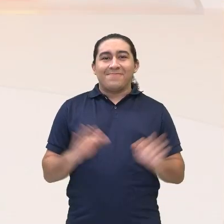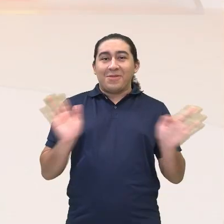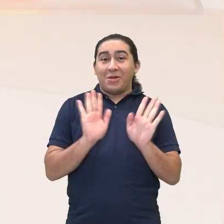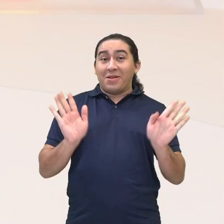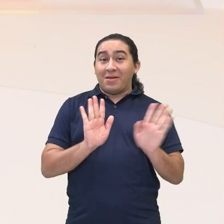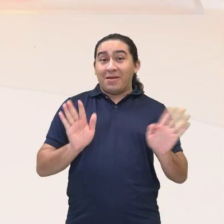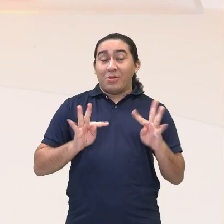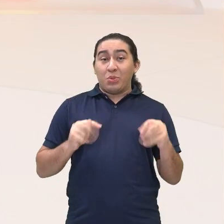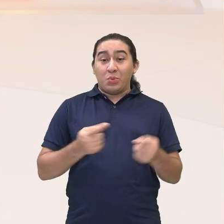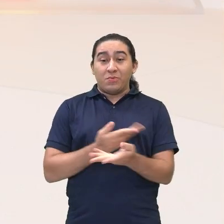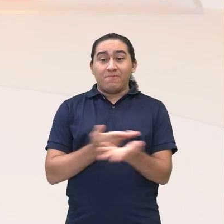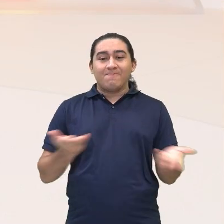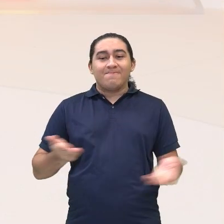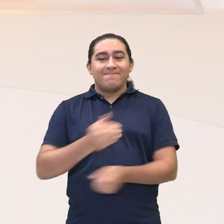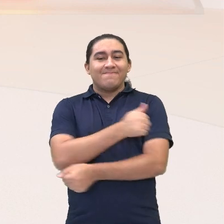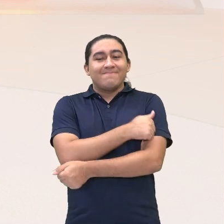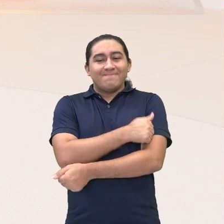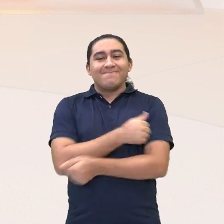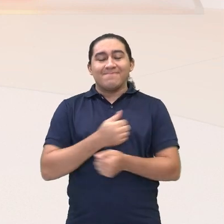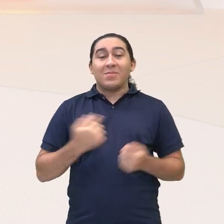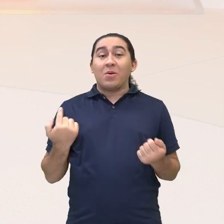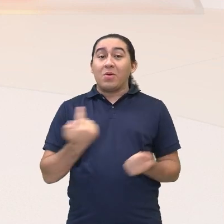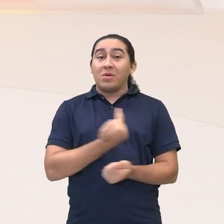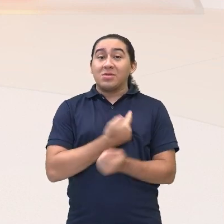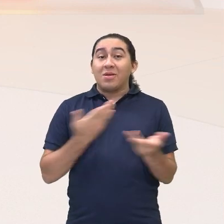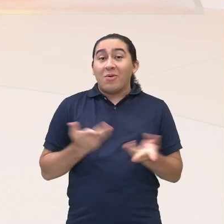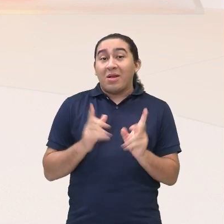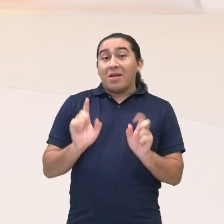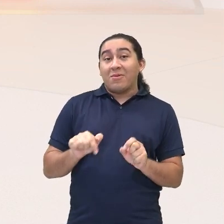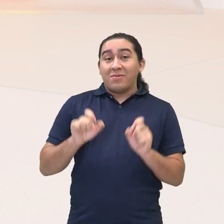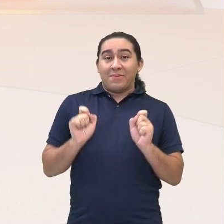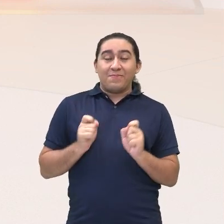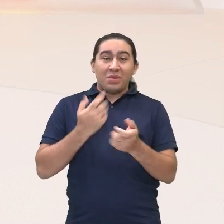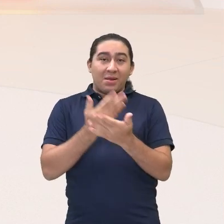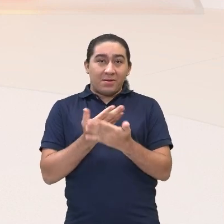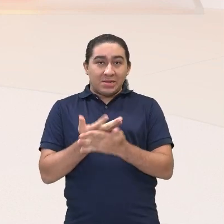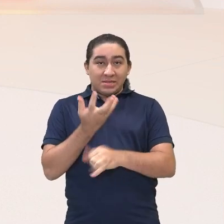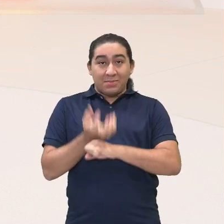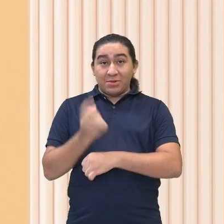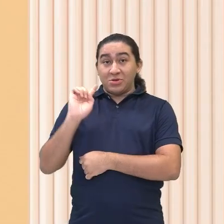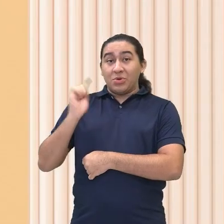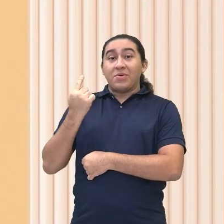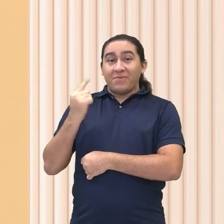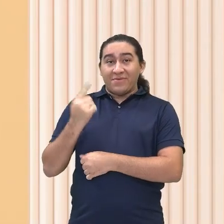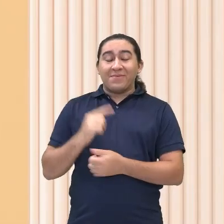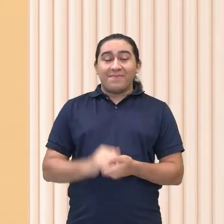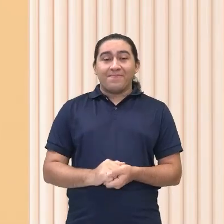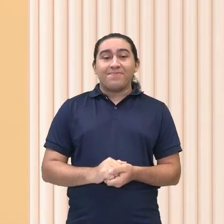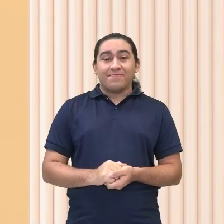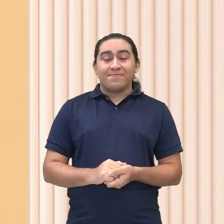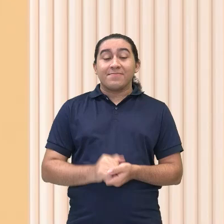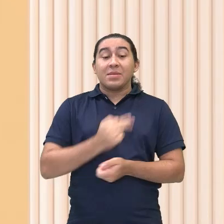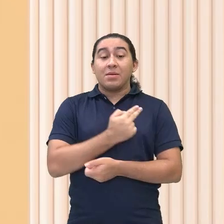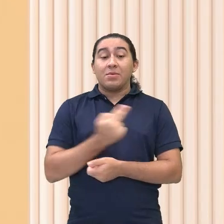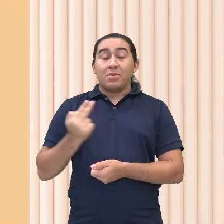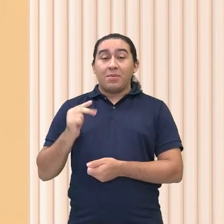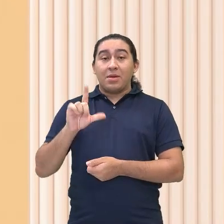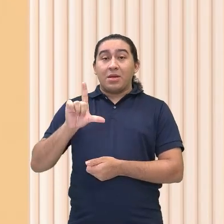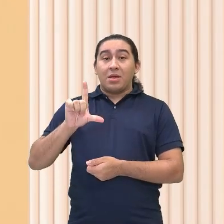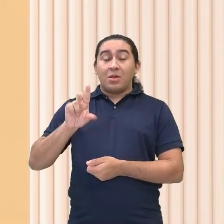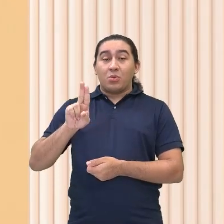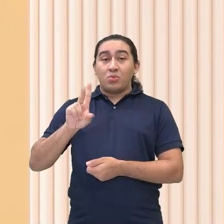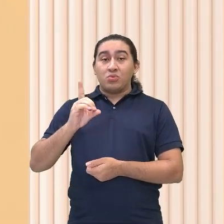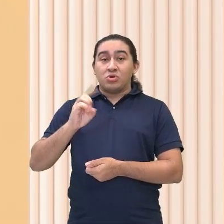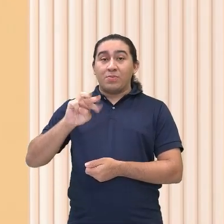Olá a todos vocês, estamos aqui com uma aula de Geografia. Eu sou a professora